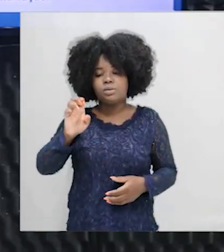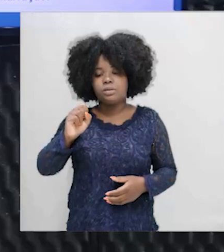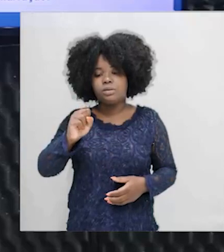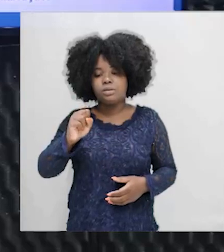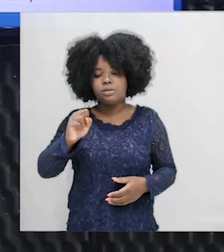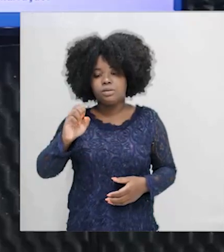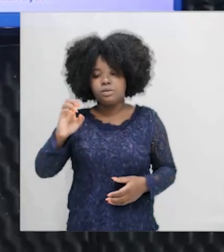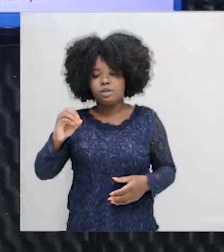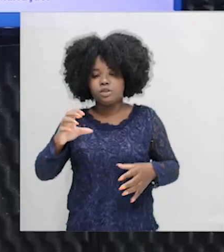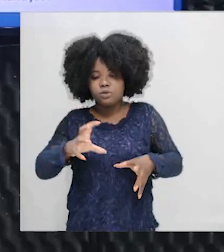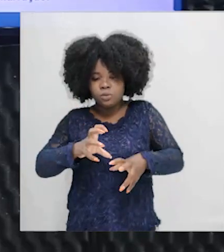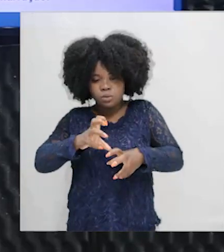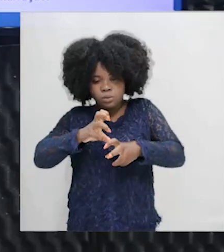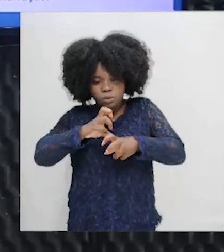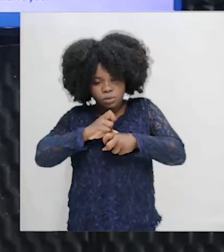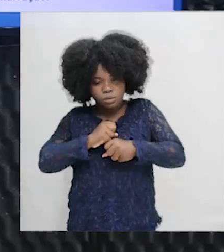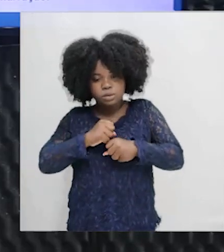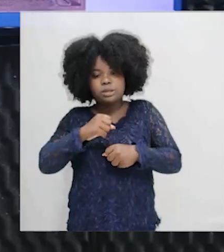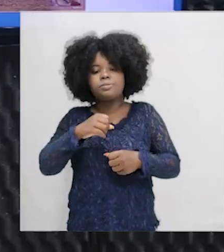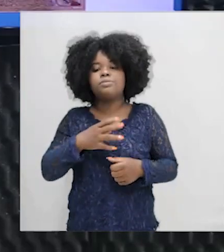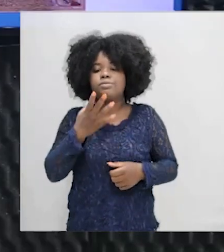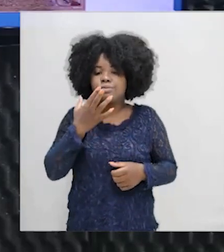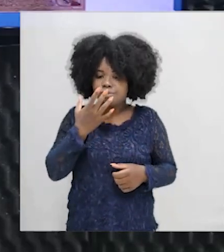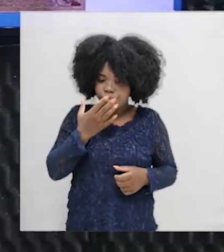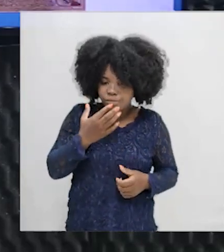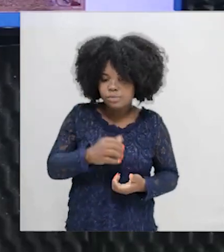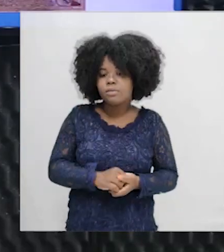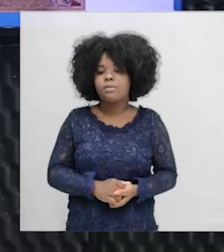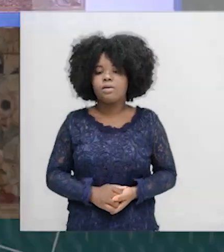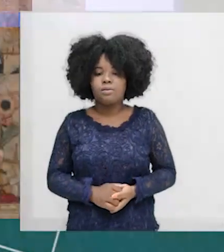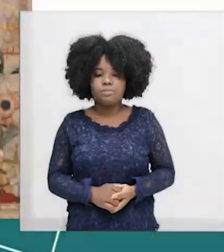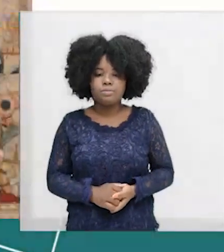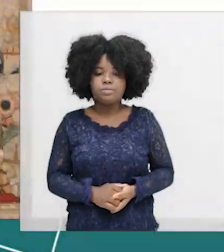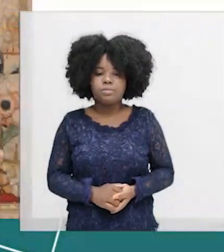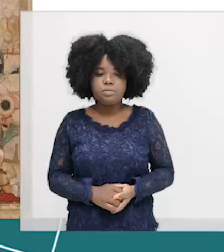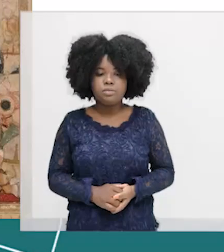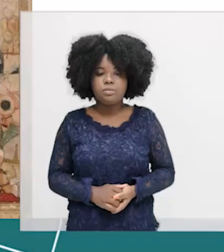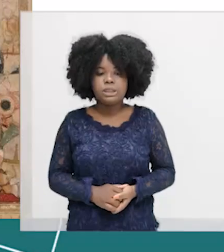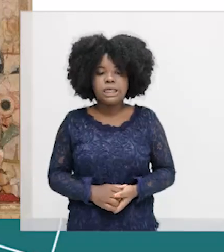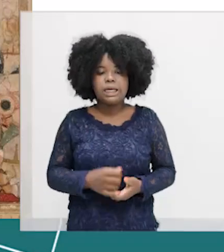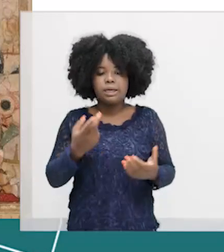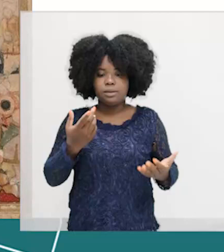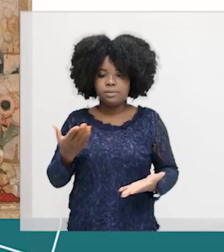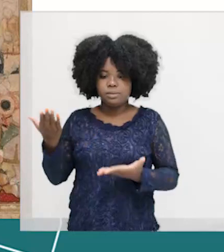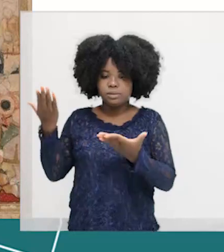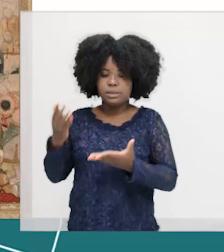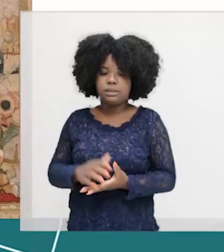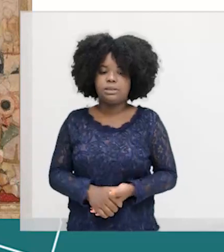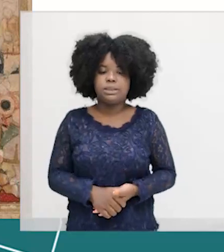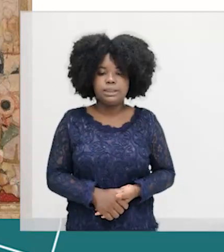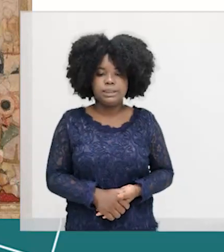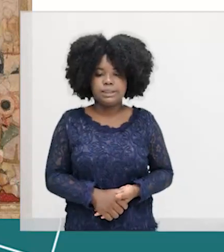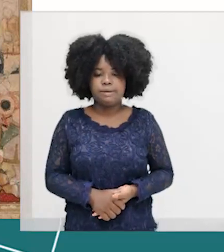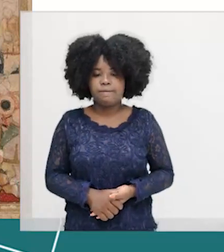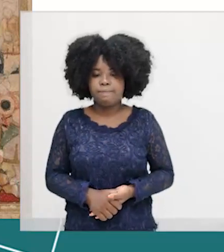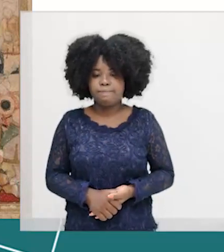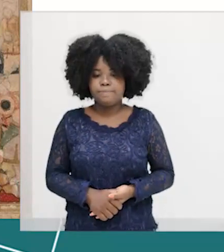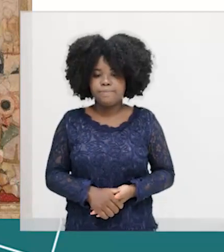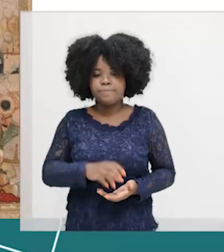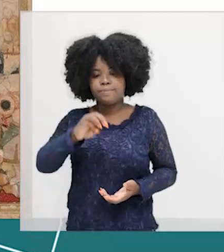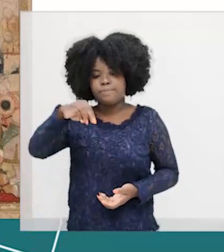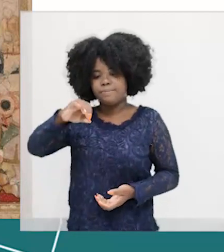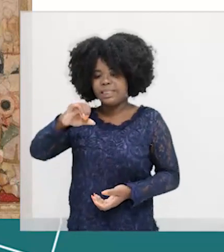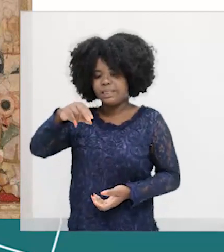tinta. Então, esse era o afresco, certo? As miniaturas seriam pequenas ilustrações. Isso aqui é um afresco, aquela ali é